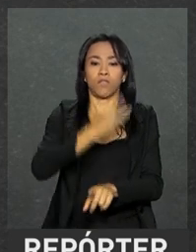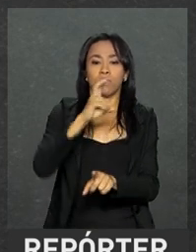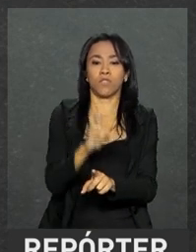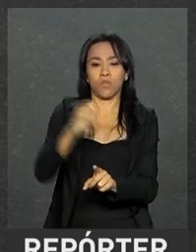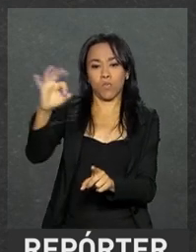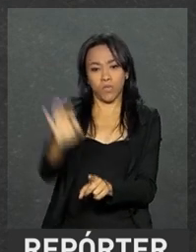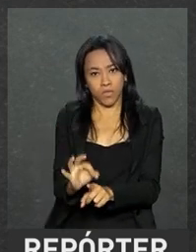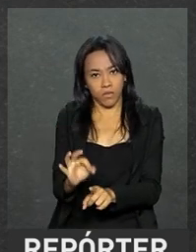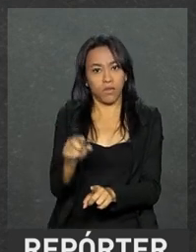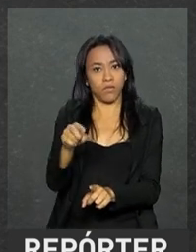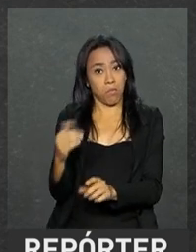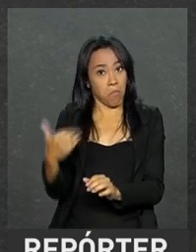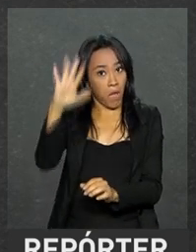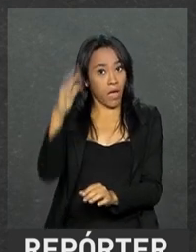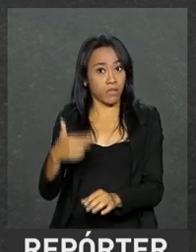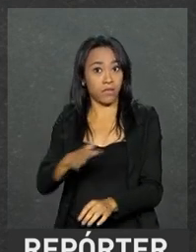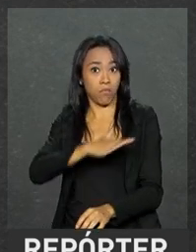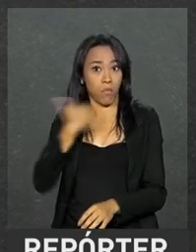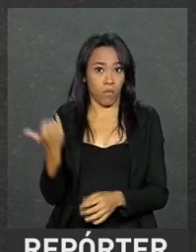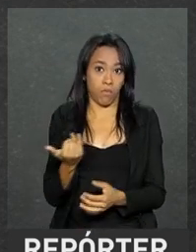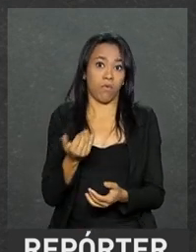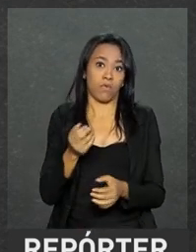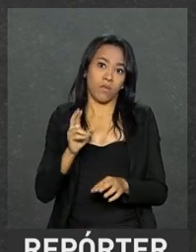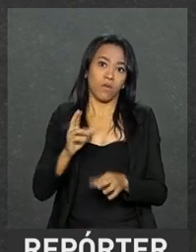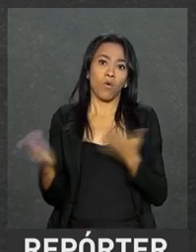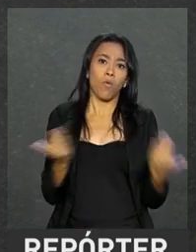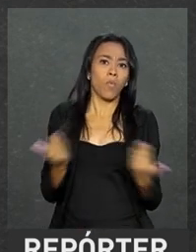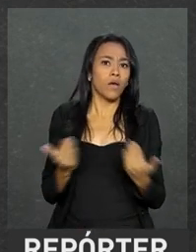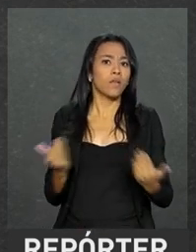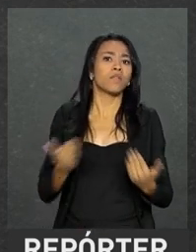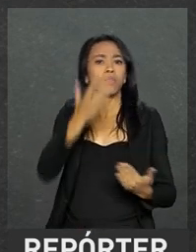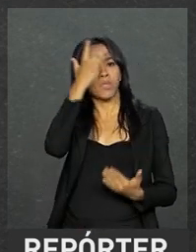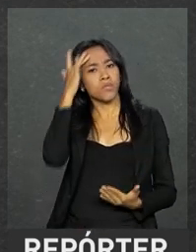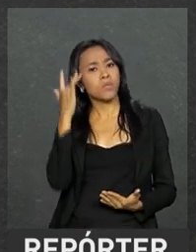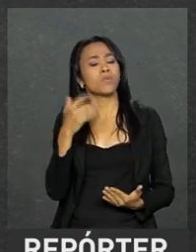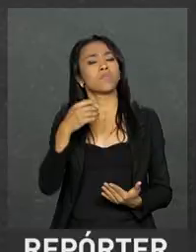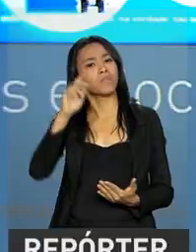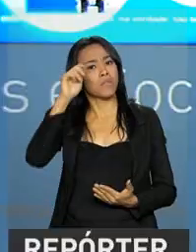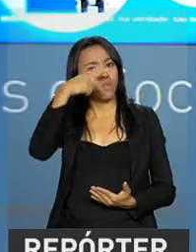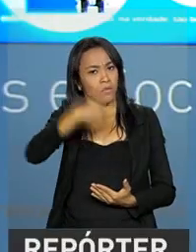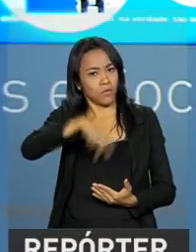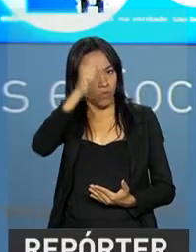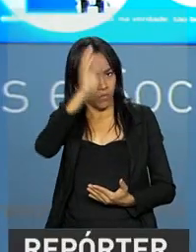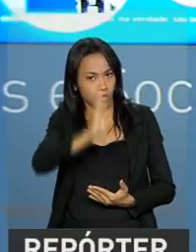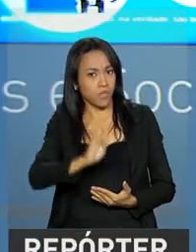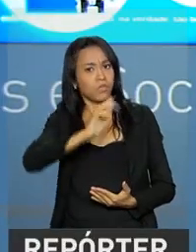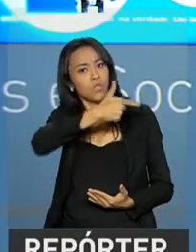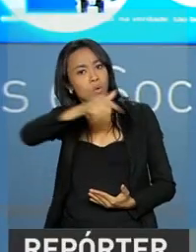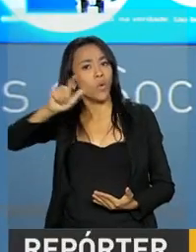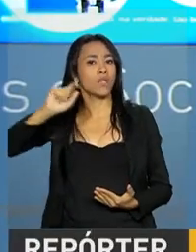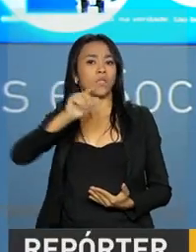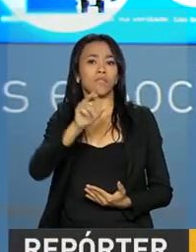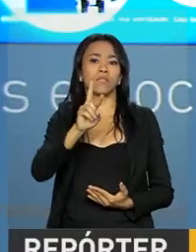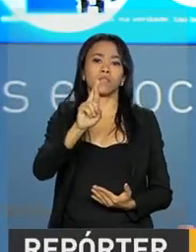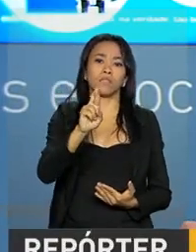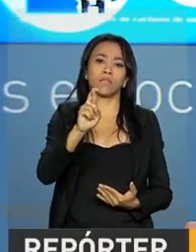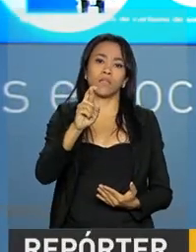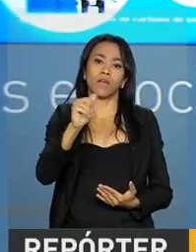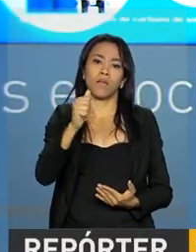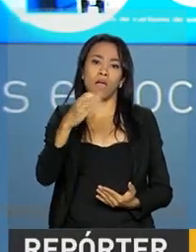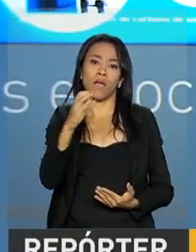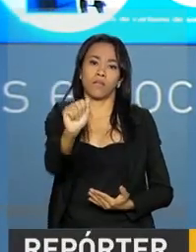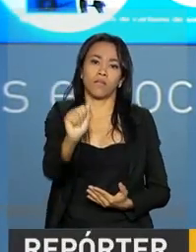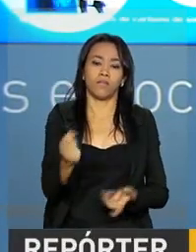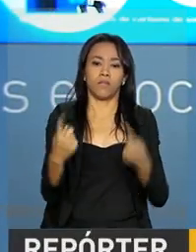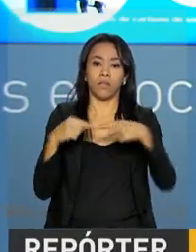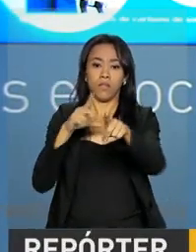23,5% maiores de serem assassinados em relação a brasileiros de outras raças. Ter alternativas, ter políticas